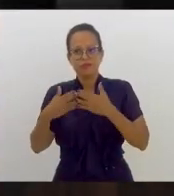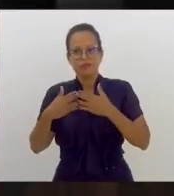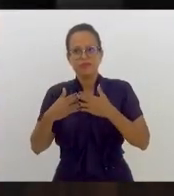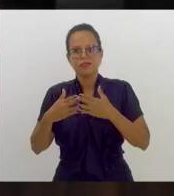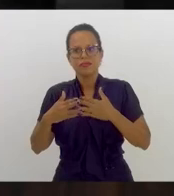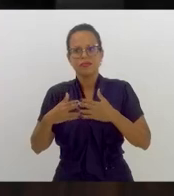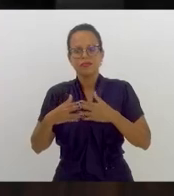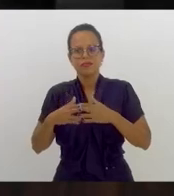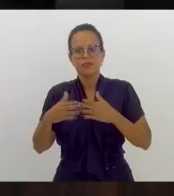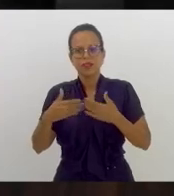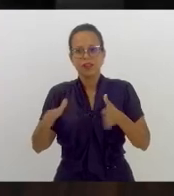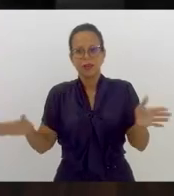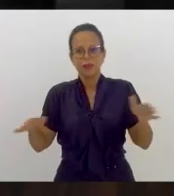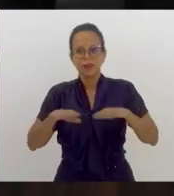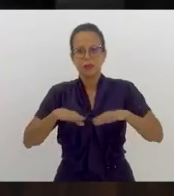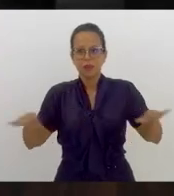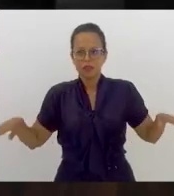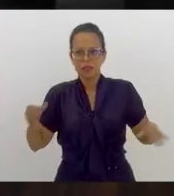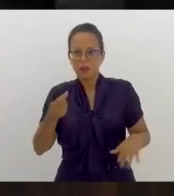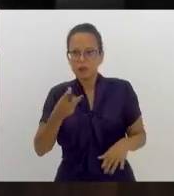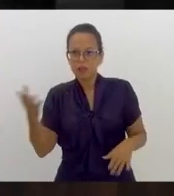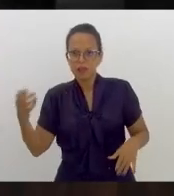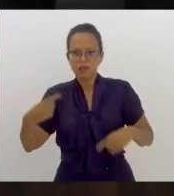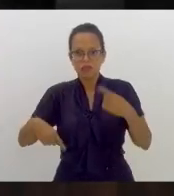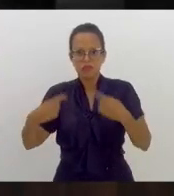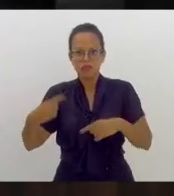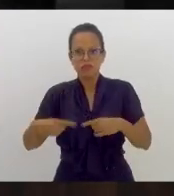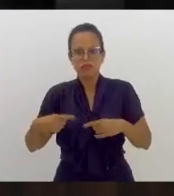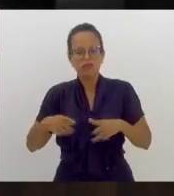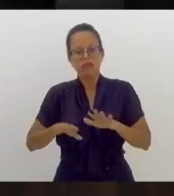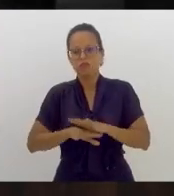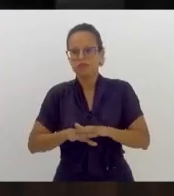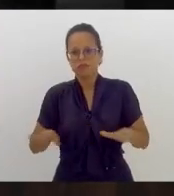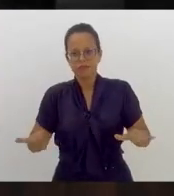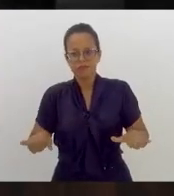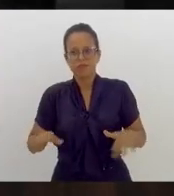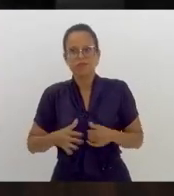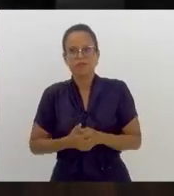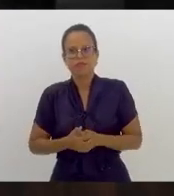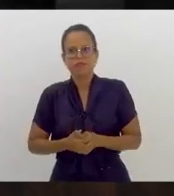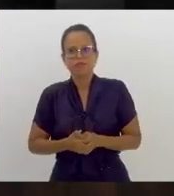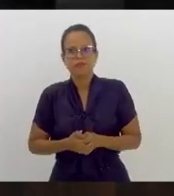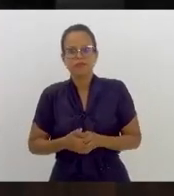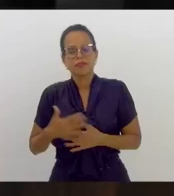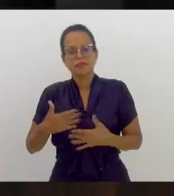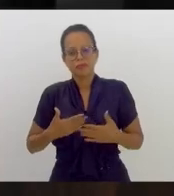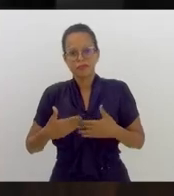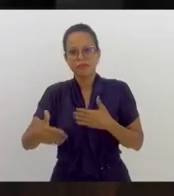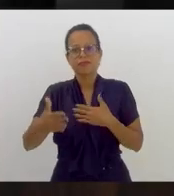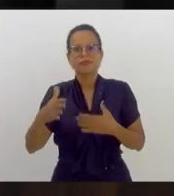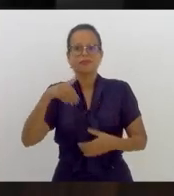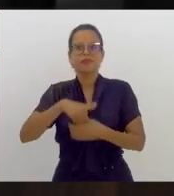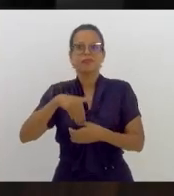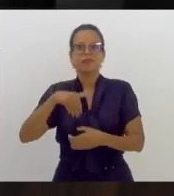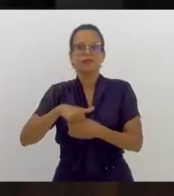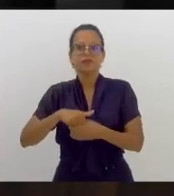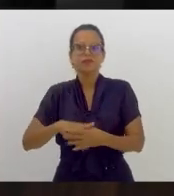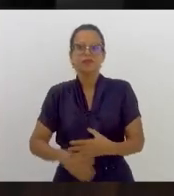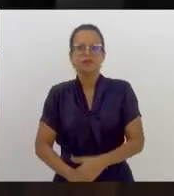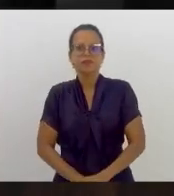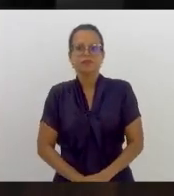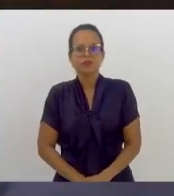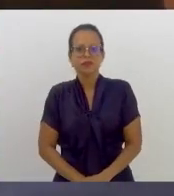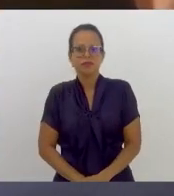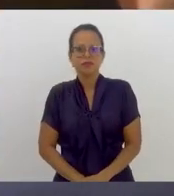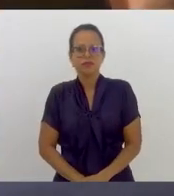mesa. Não havendo que queira discutir, encerrada a discussão, estamos no procedimento de votação. Orientação pela